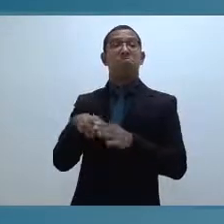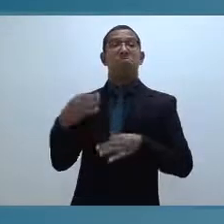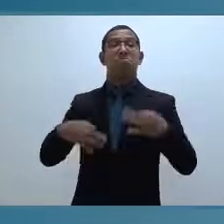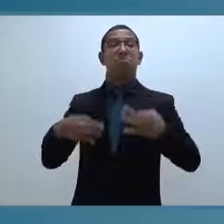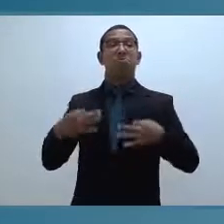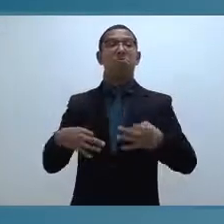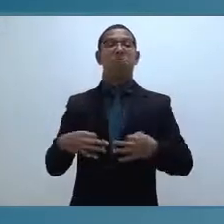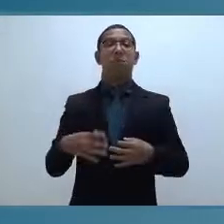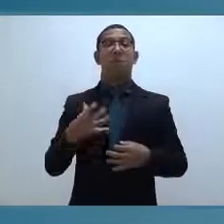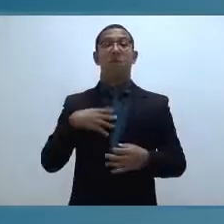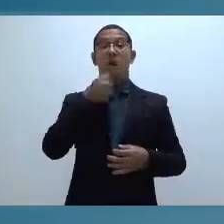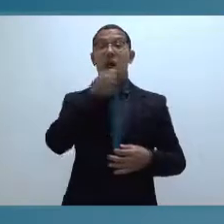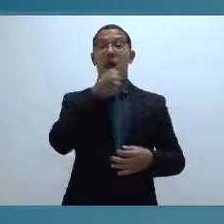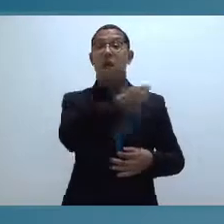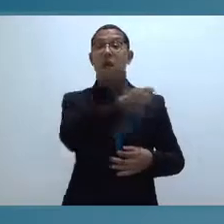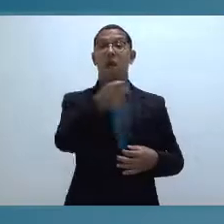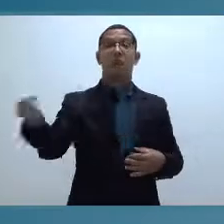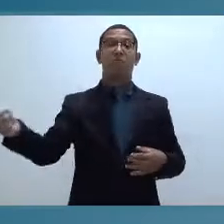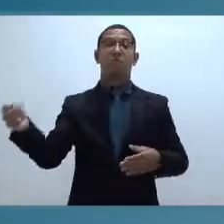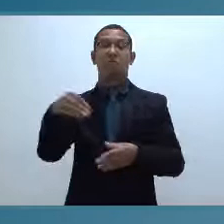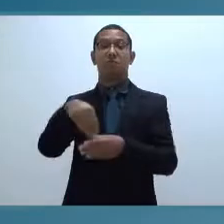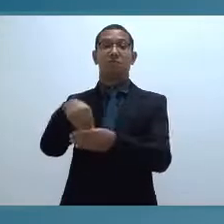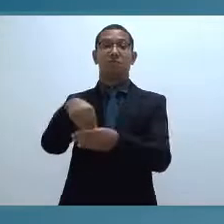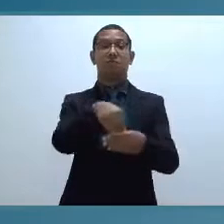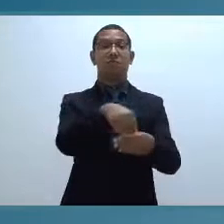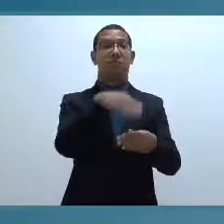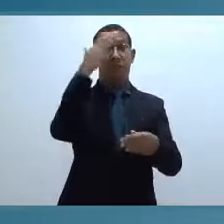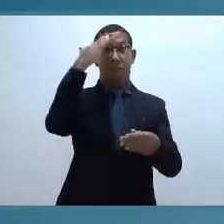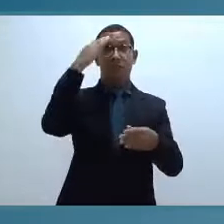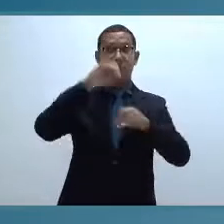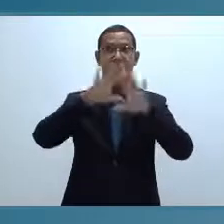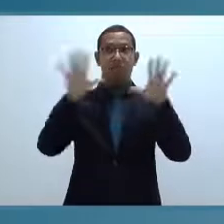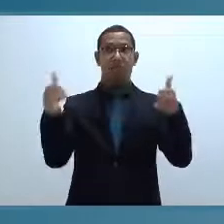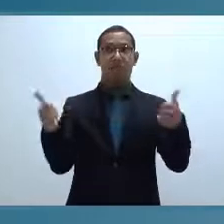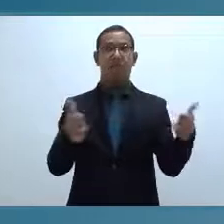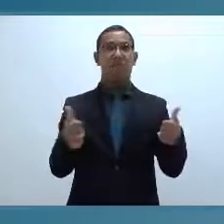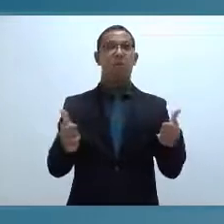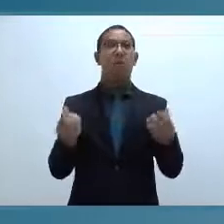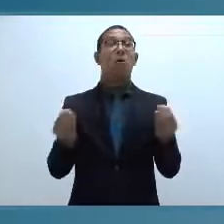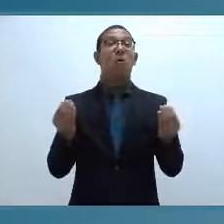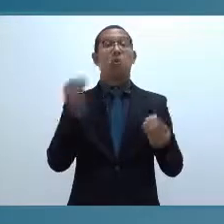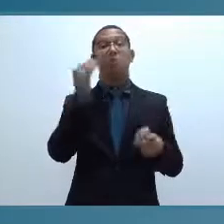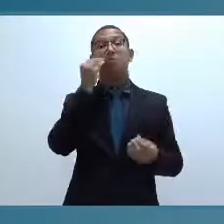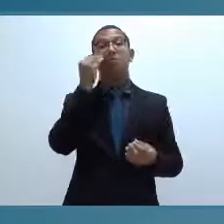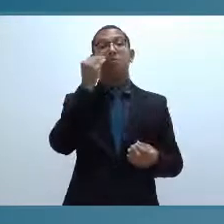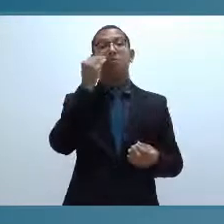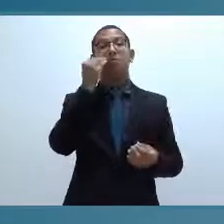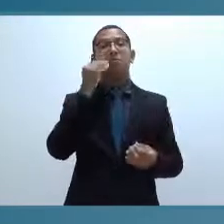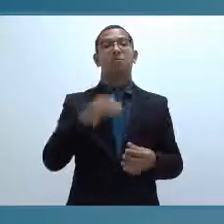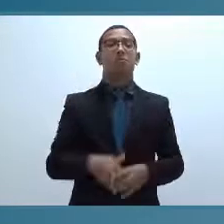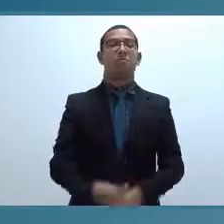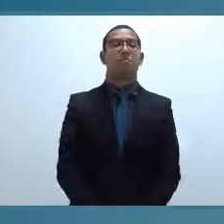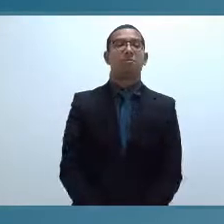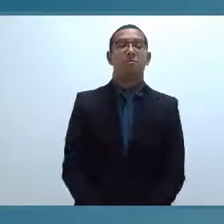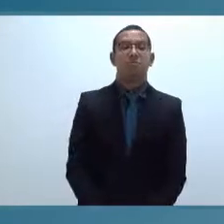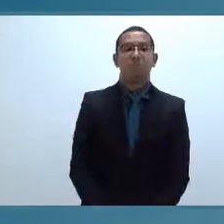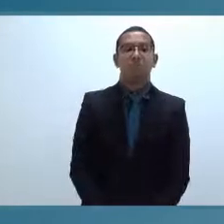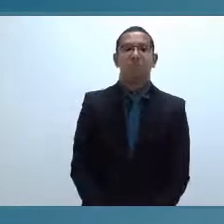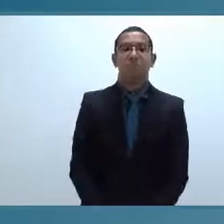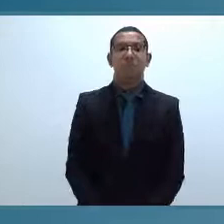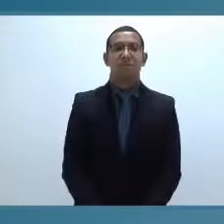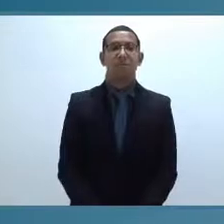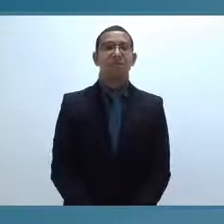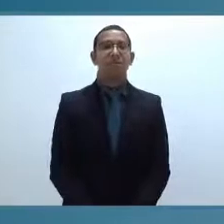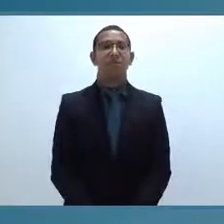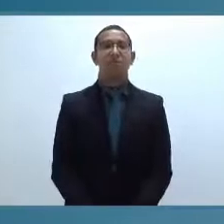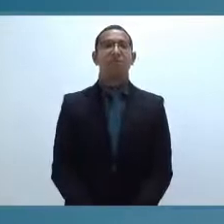Em discussão, o entendimento da eminente corregedora pelo deferimento da